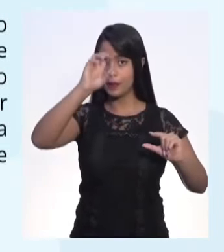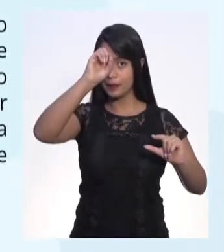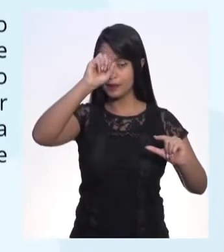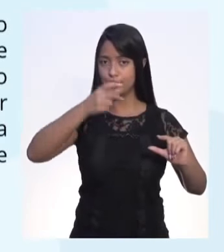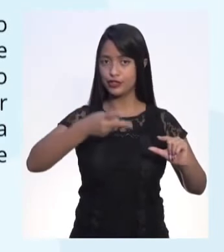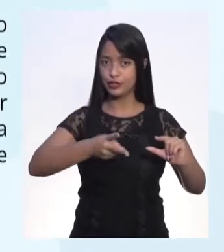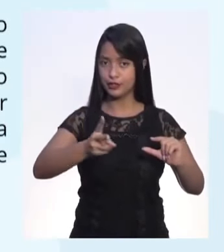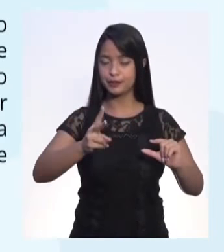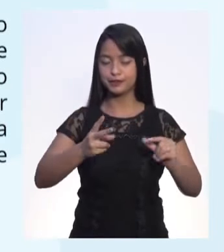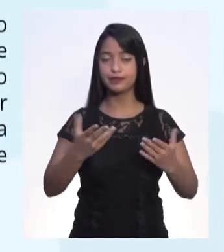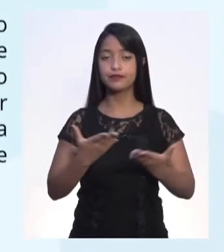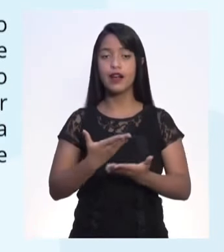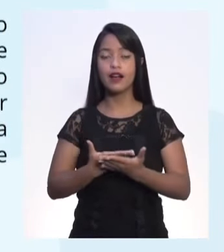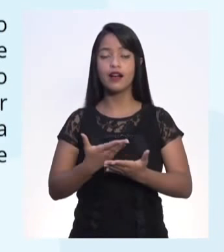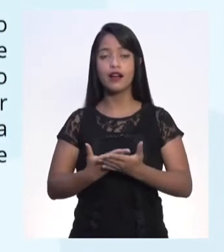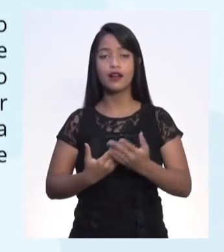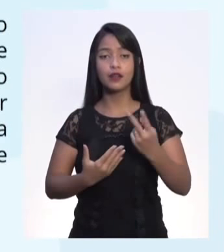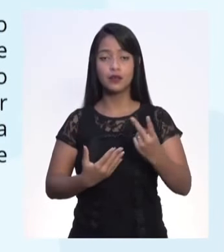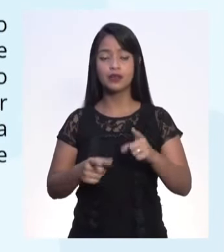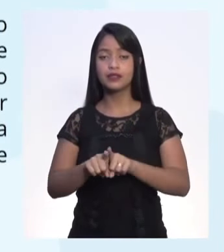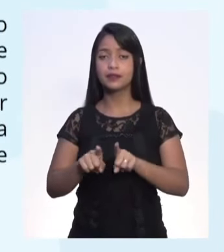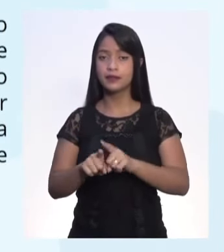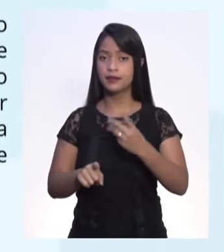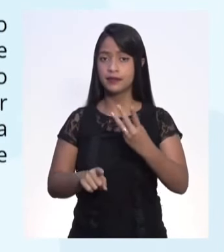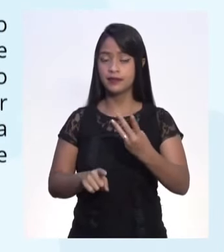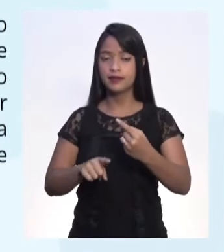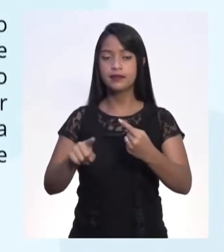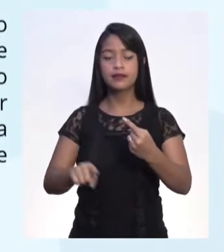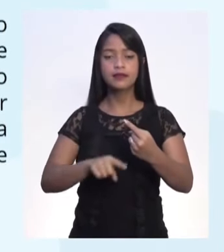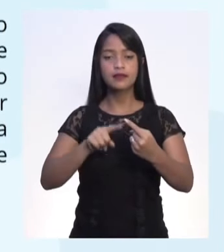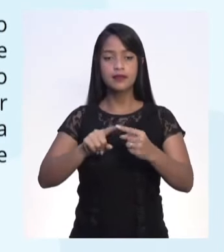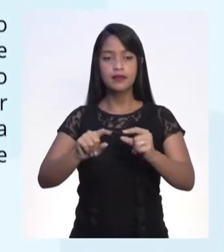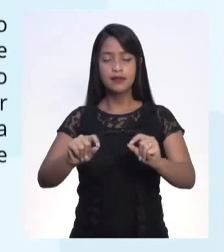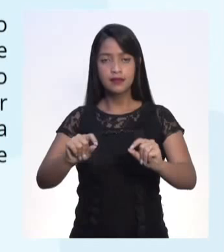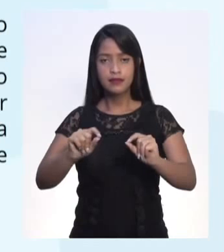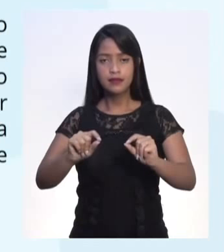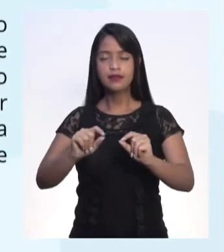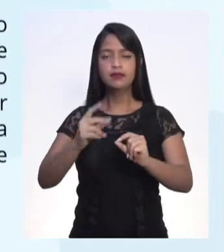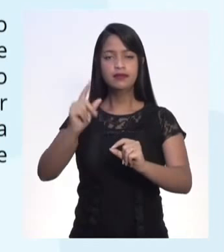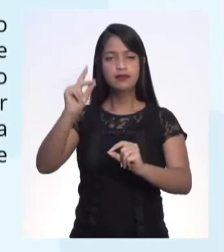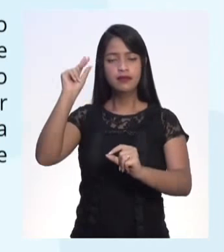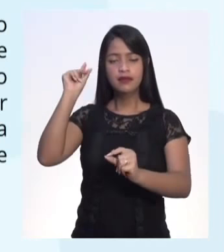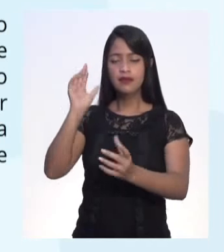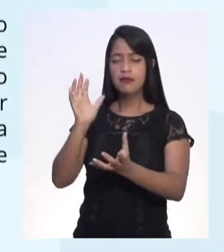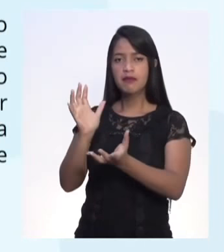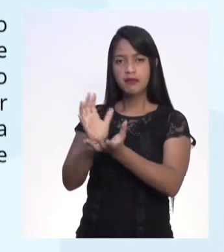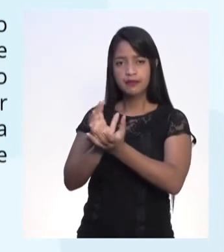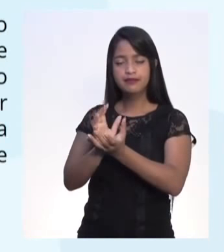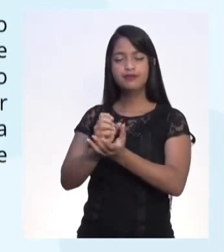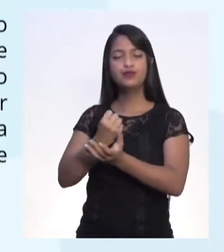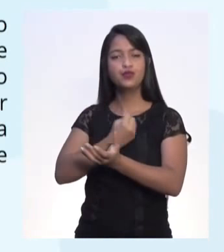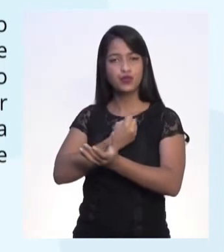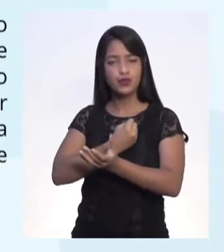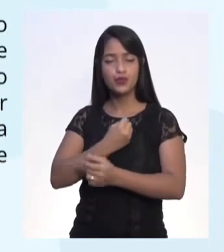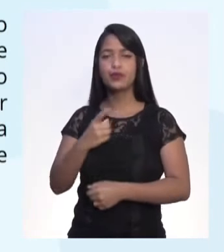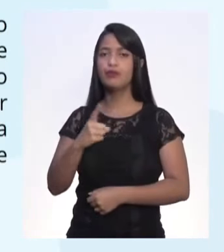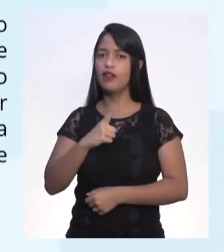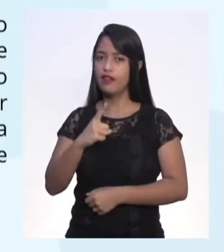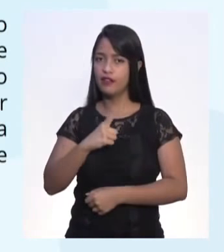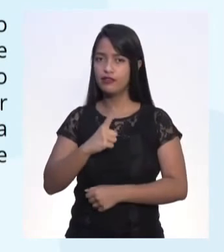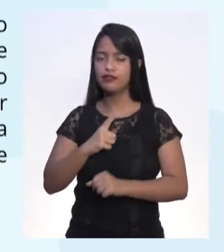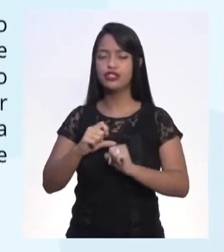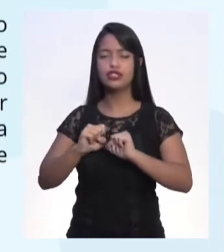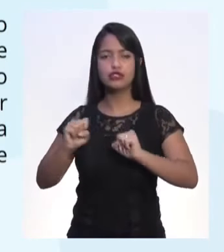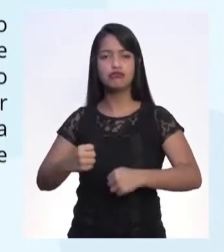e o objetivo dessa aula é reconhecer o sistema de numeração utilizado por alguns povos antigos